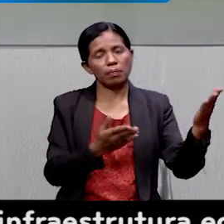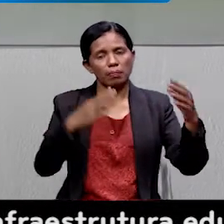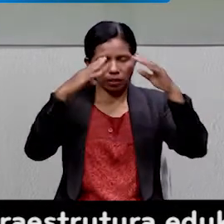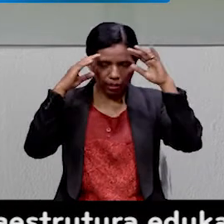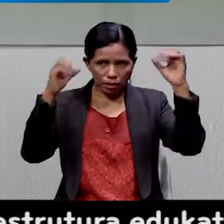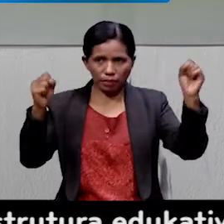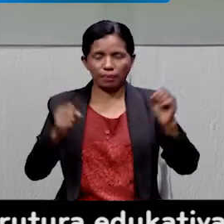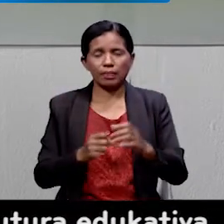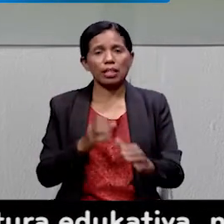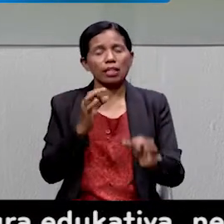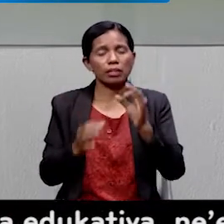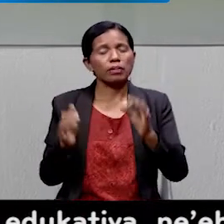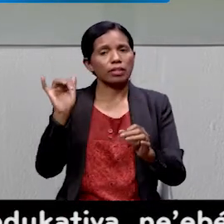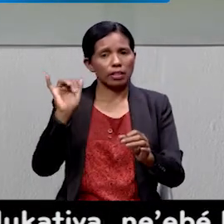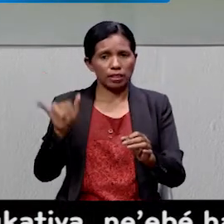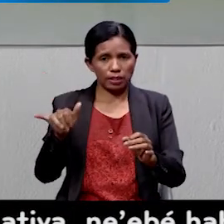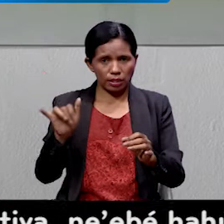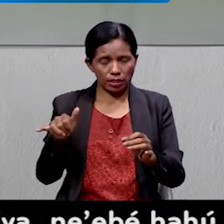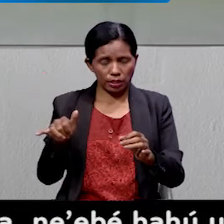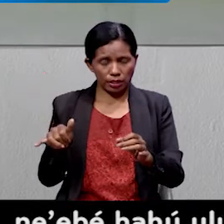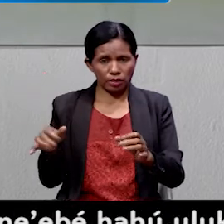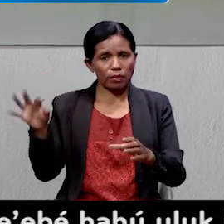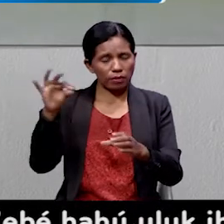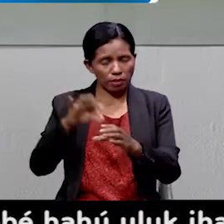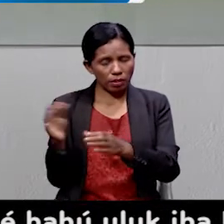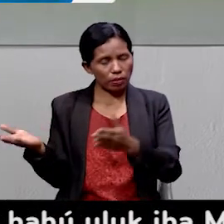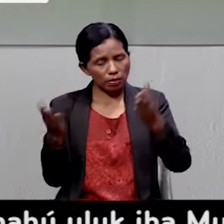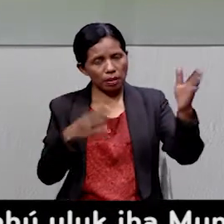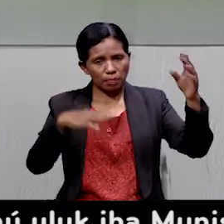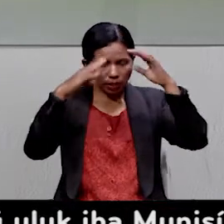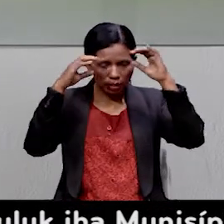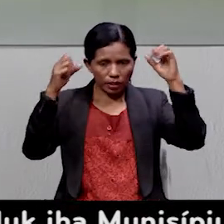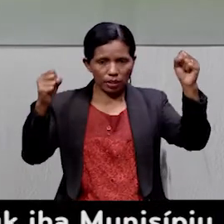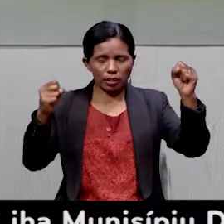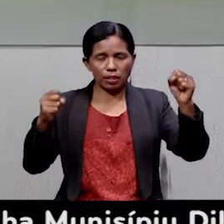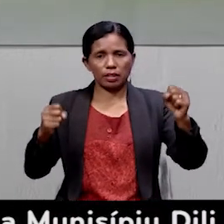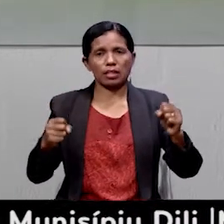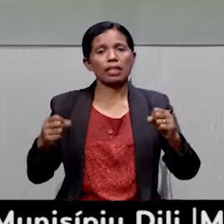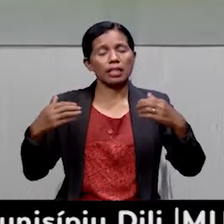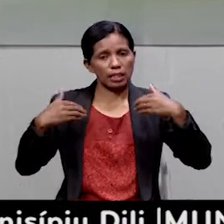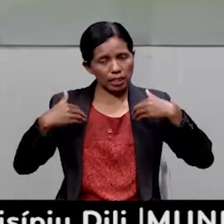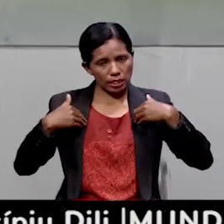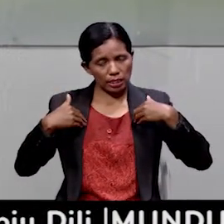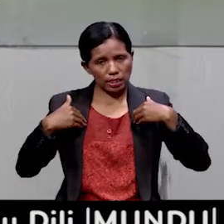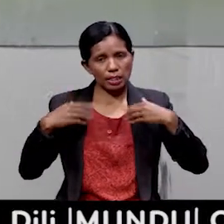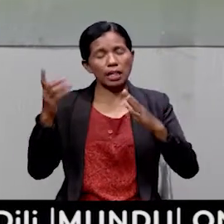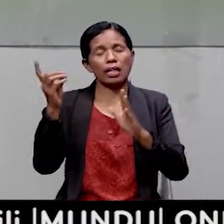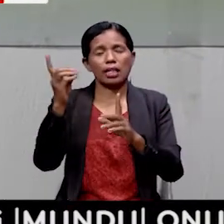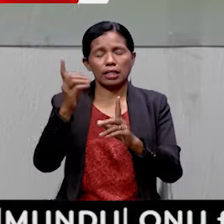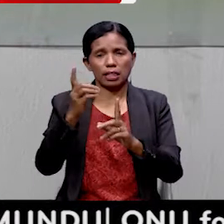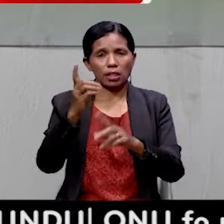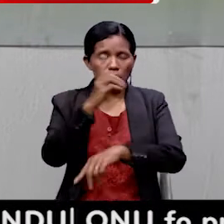Quando se confirma o voto haruka fila fali, Presidente da República é a minha competência e a loron valo nem laran tem que